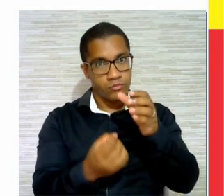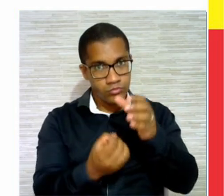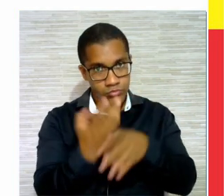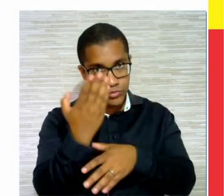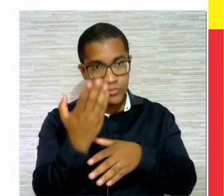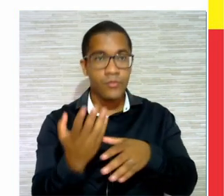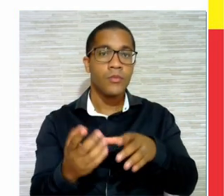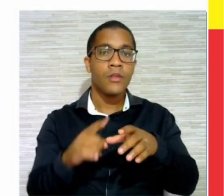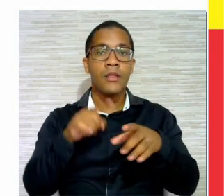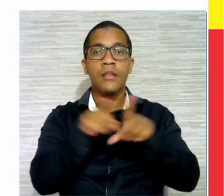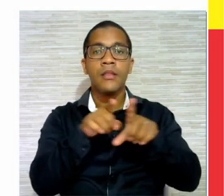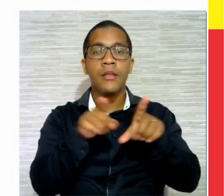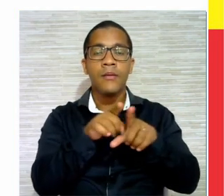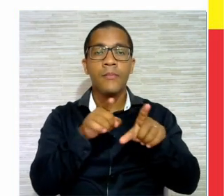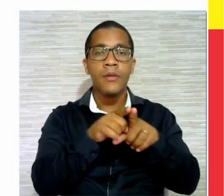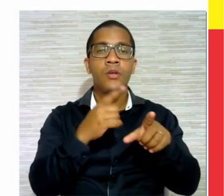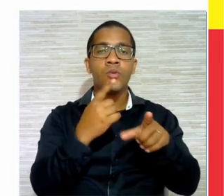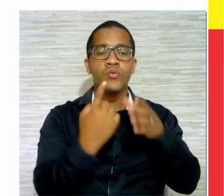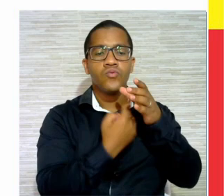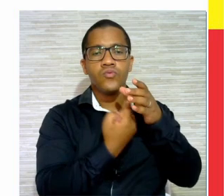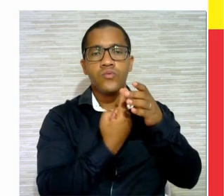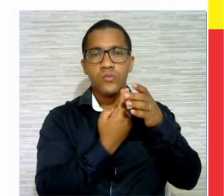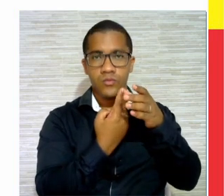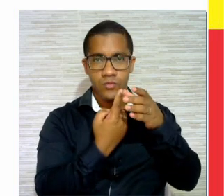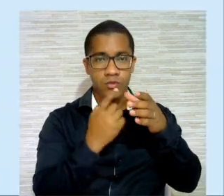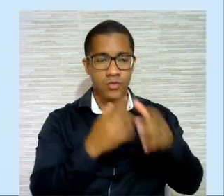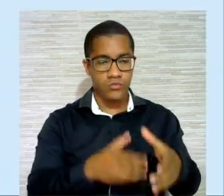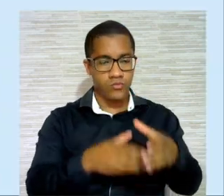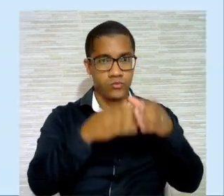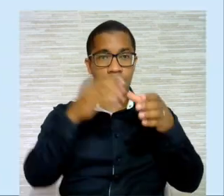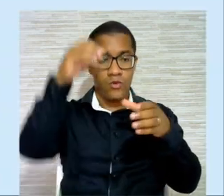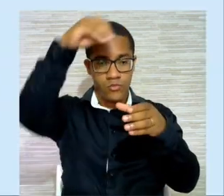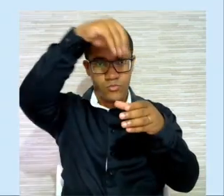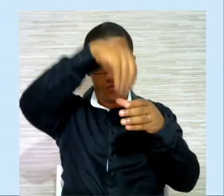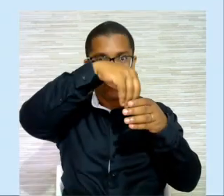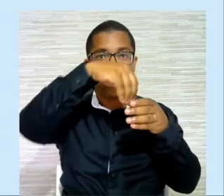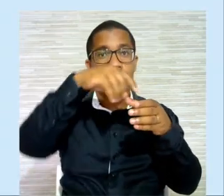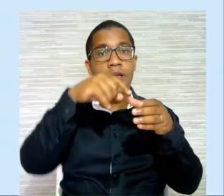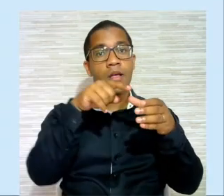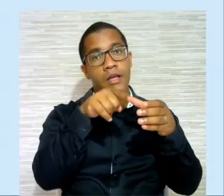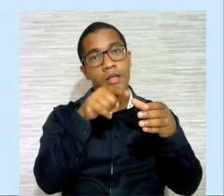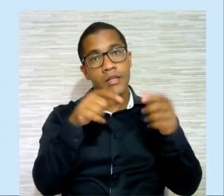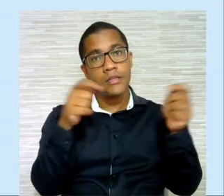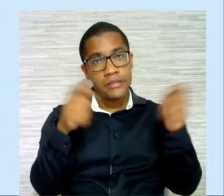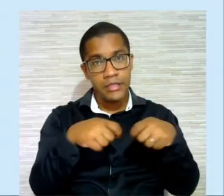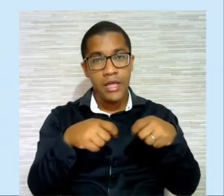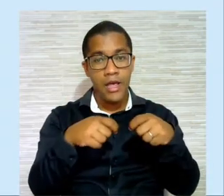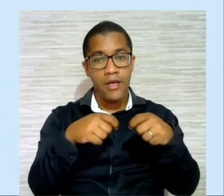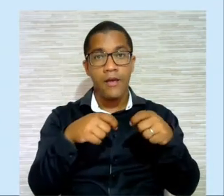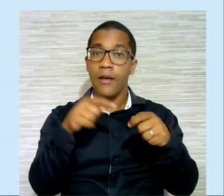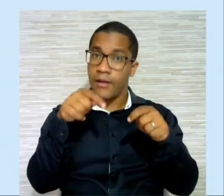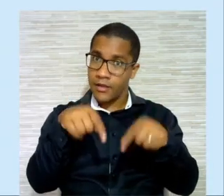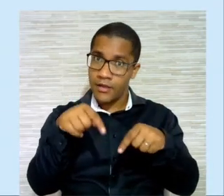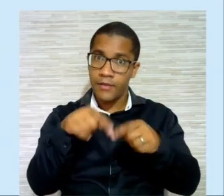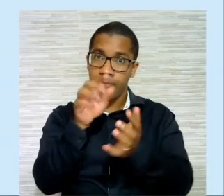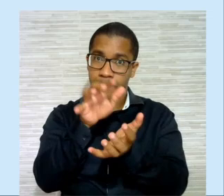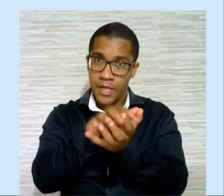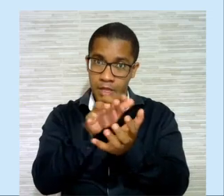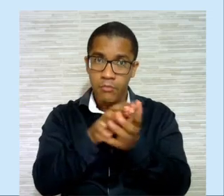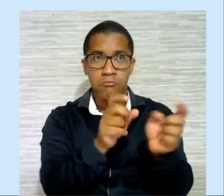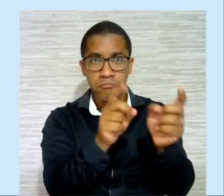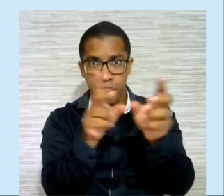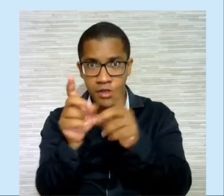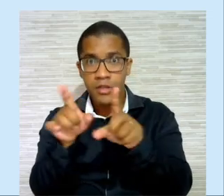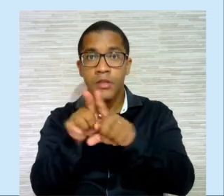vem se produzindo suco já engarrafado, e esse suco vai servir tanto para dentro do estado como para fora